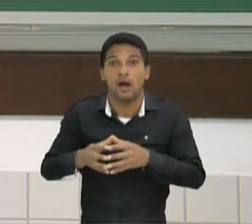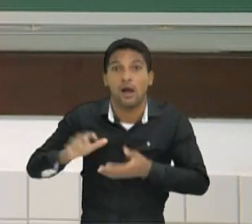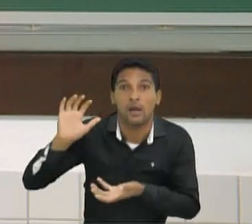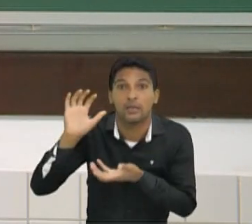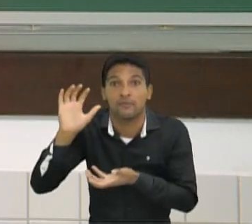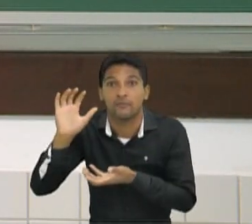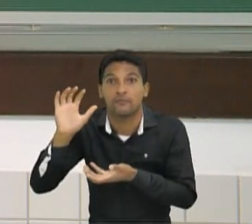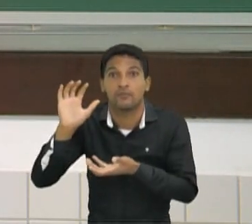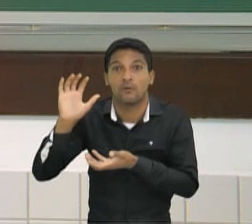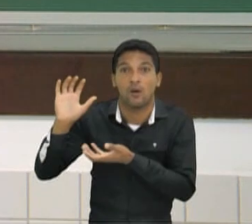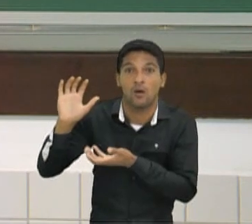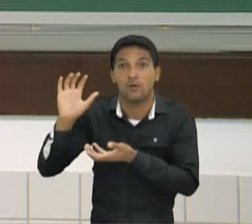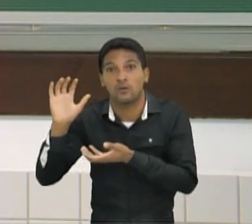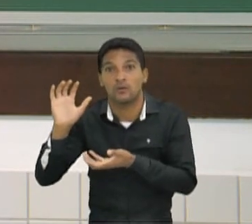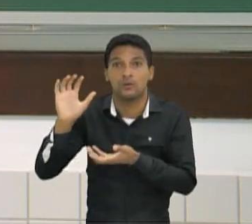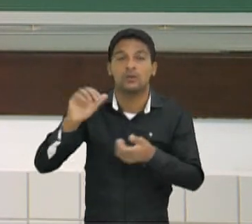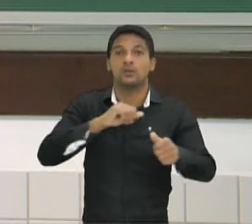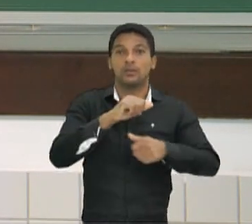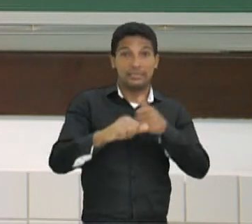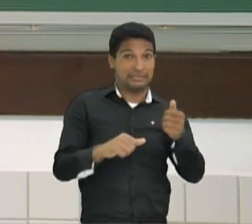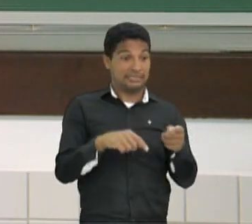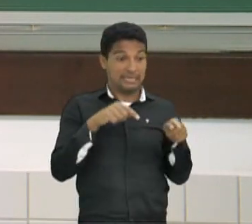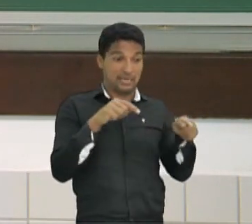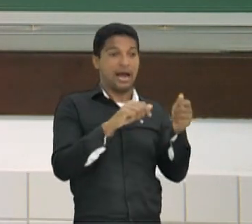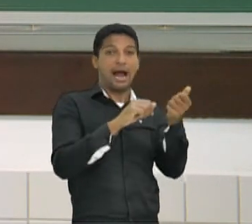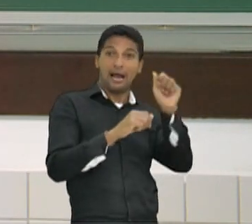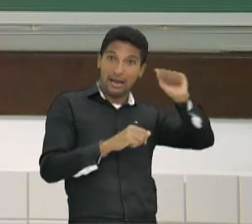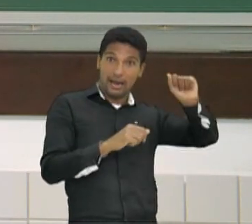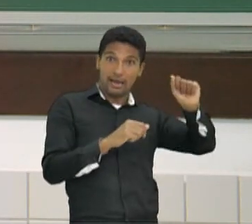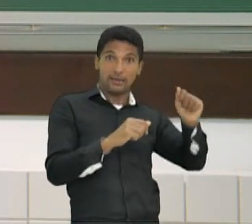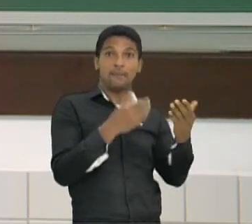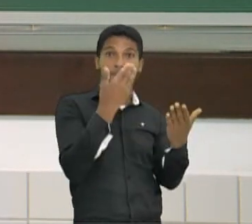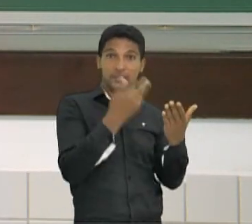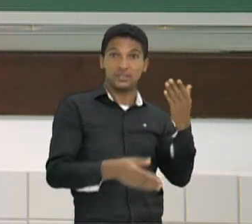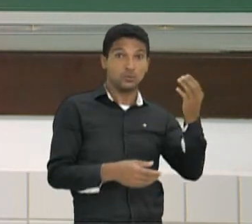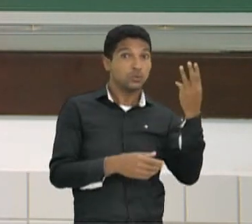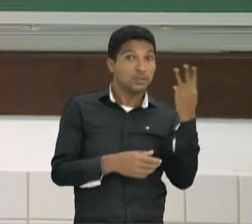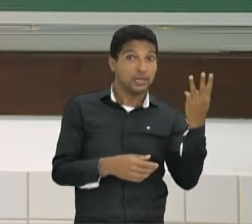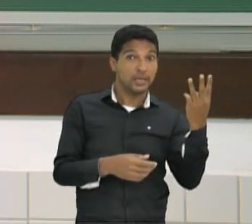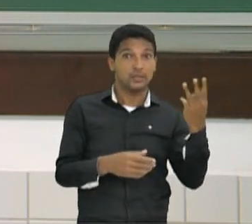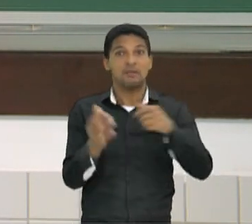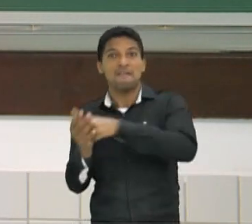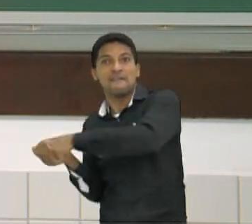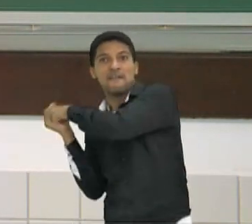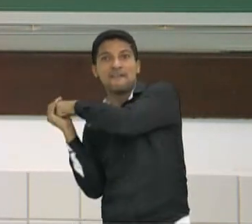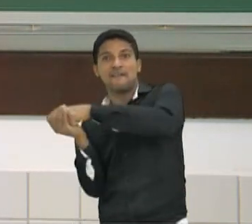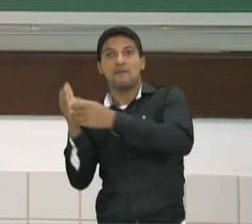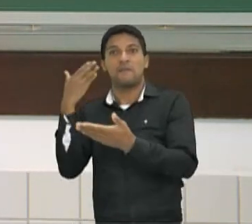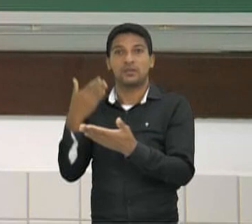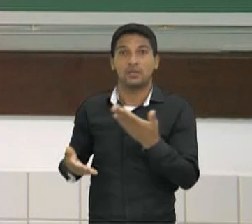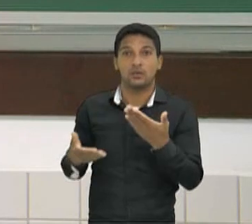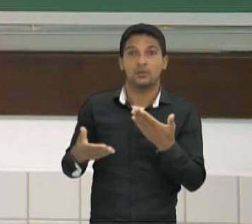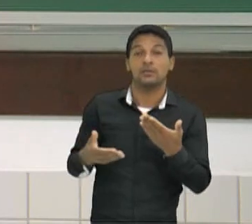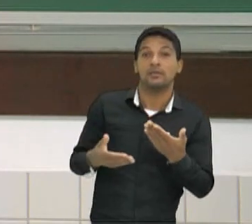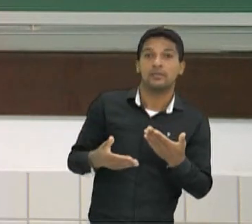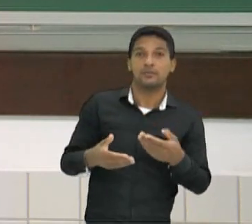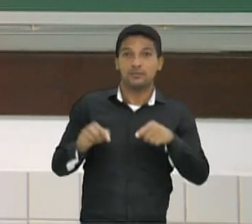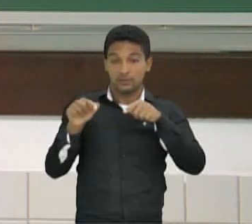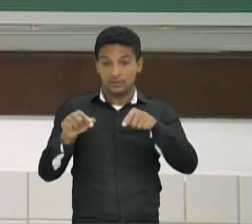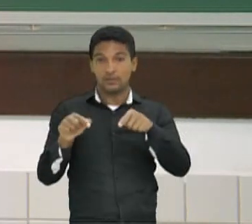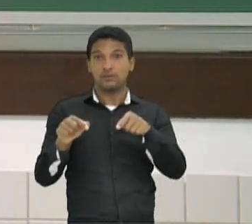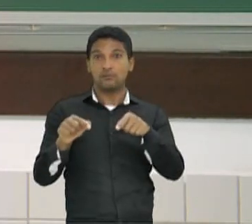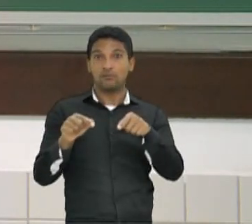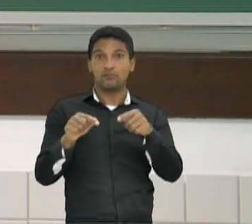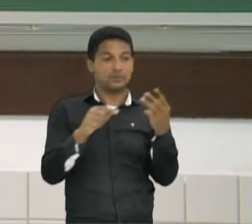no ataque, perdeu 3 rebatedores. A B foi para o ataque, perdeu 3 rebatedores, acaba uma entrada. Então,